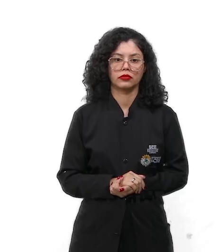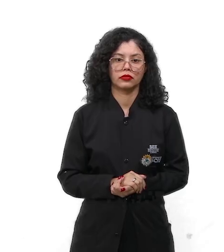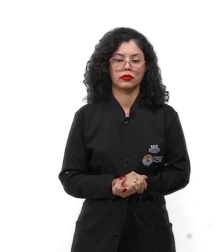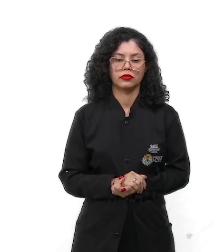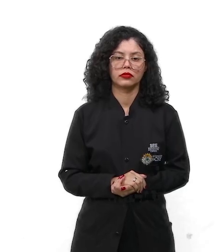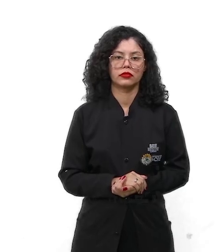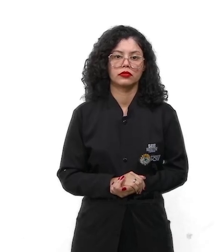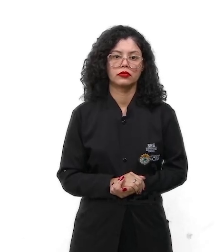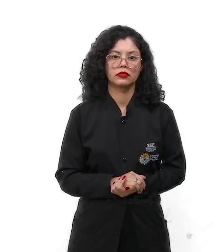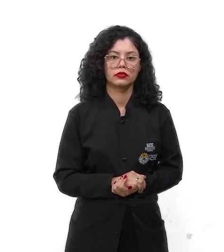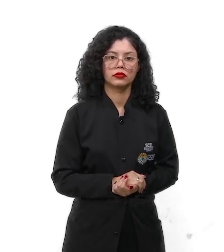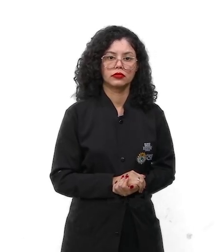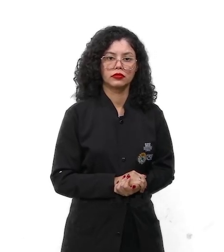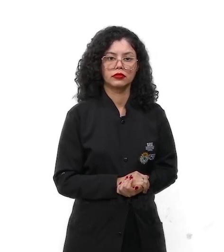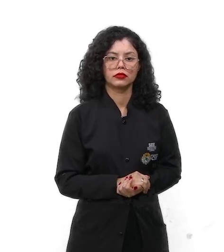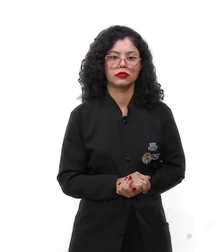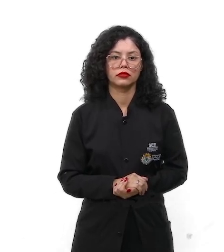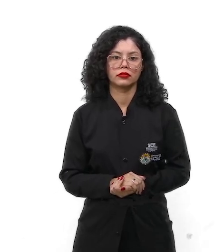sobrinha e a tia estão fora.